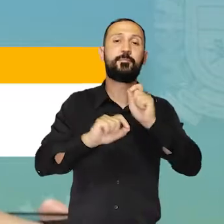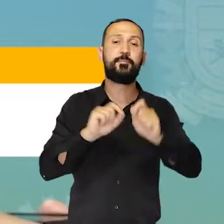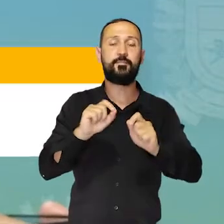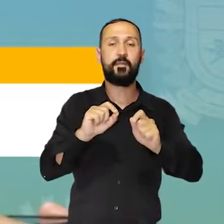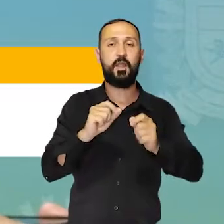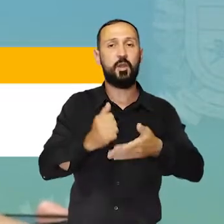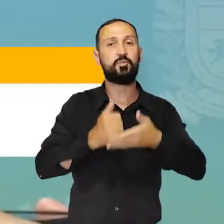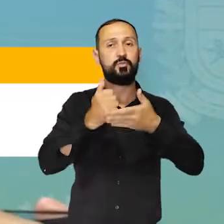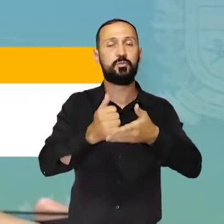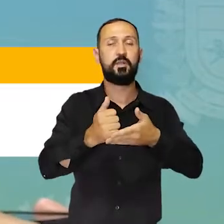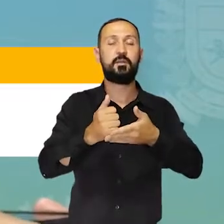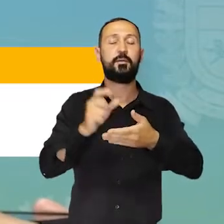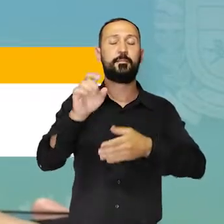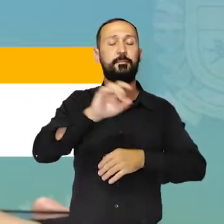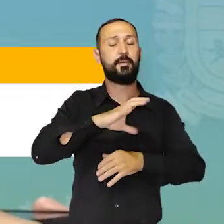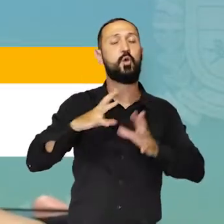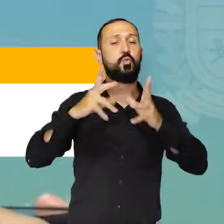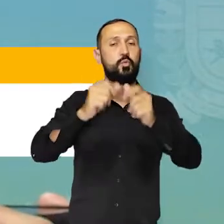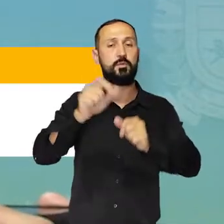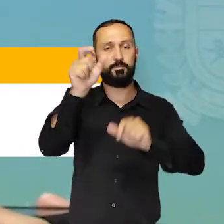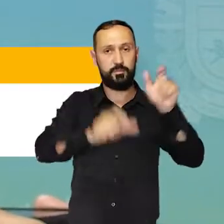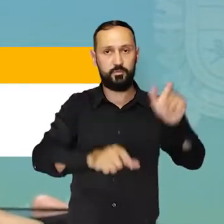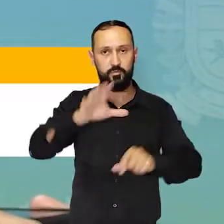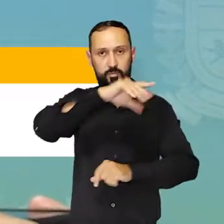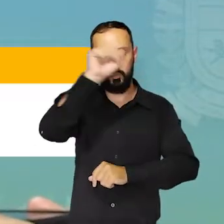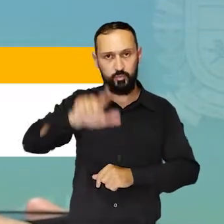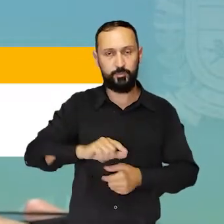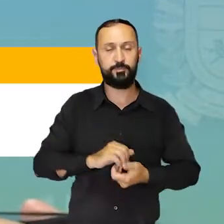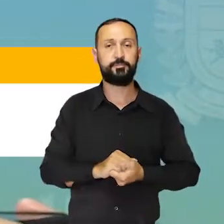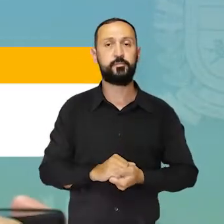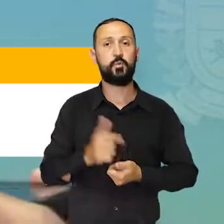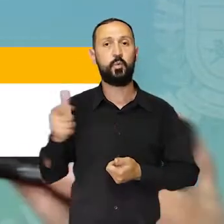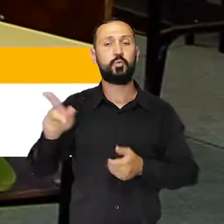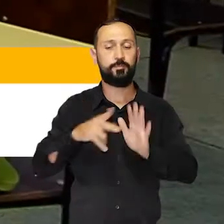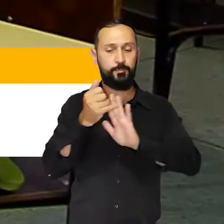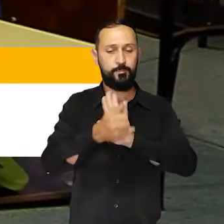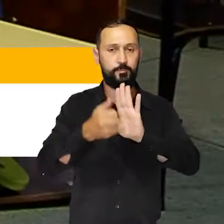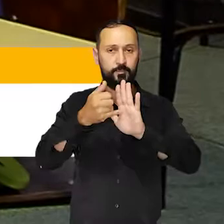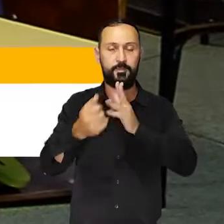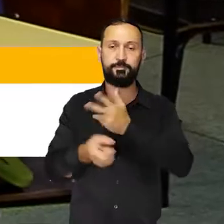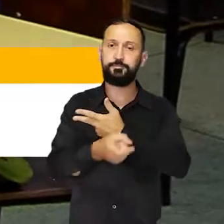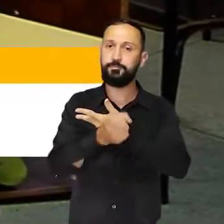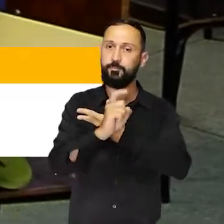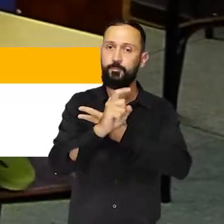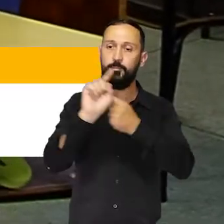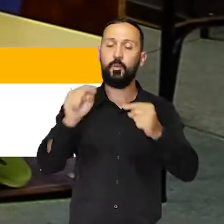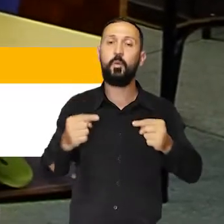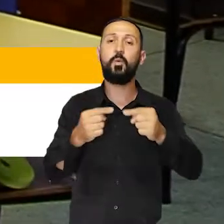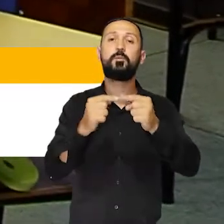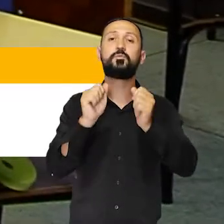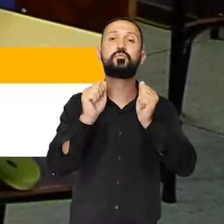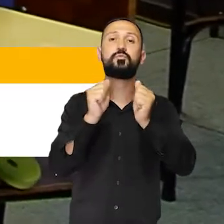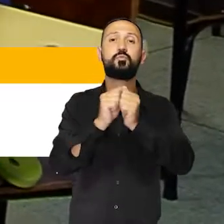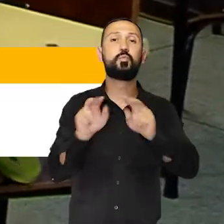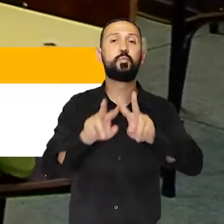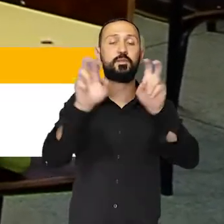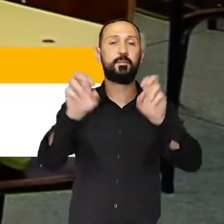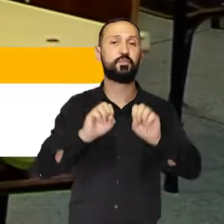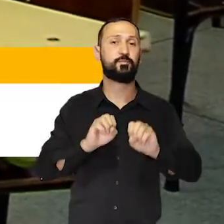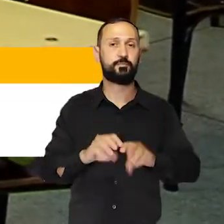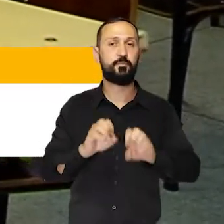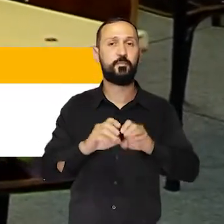e conhecendo e conceder esse benefício para todo cidadão sul-mato-grossense outro projeto do Poder Executivo está